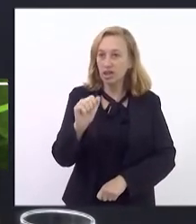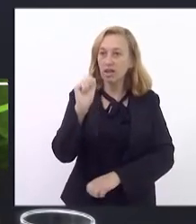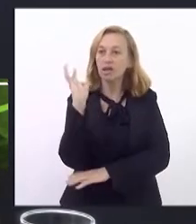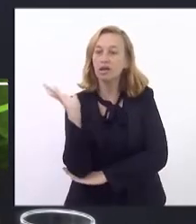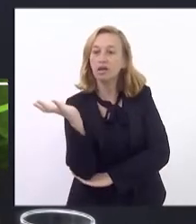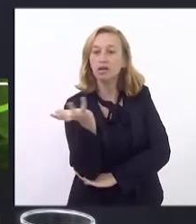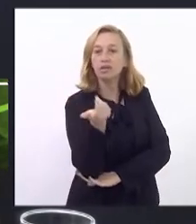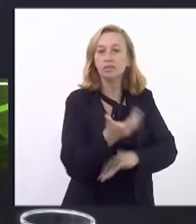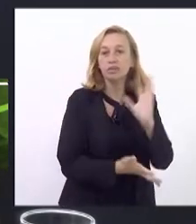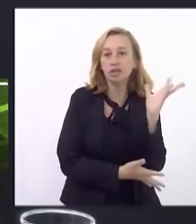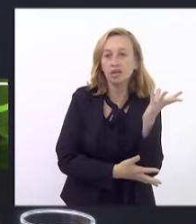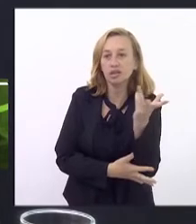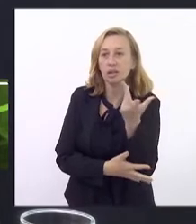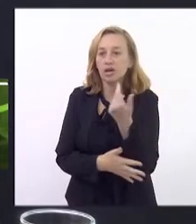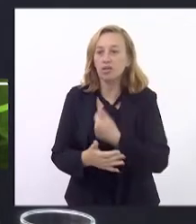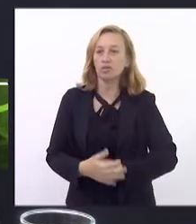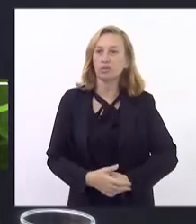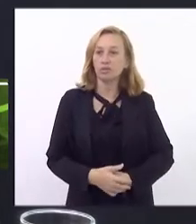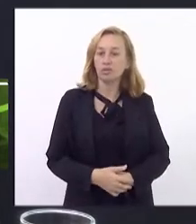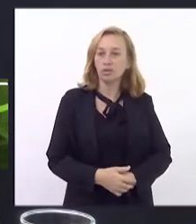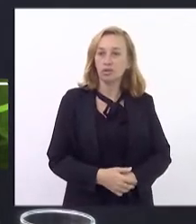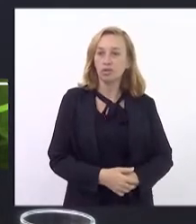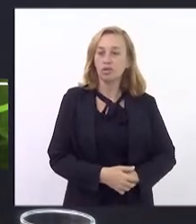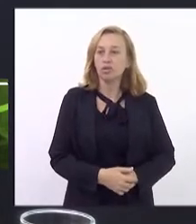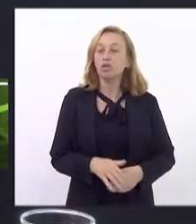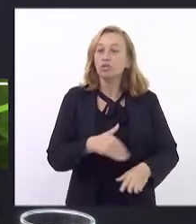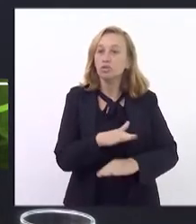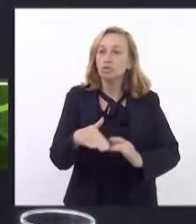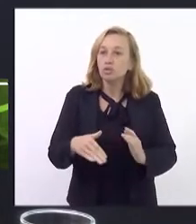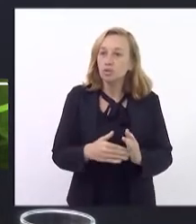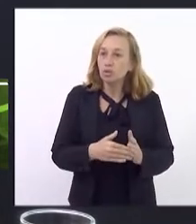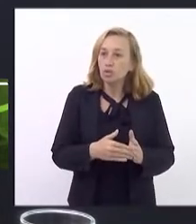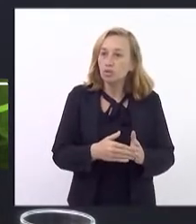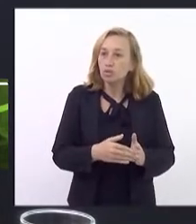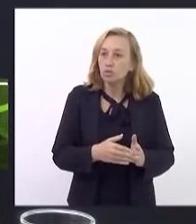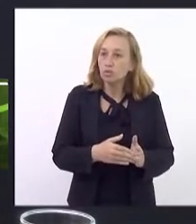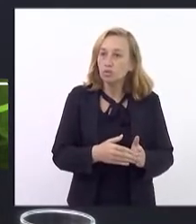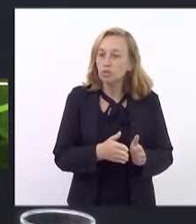agentes ambientais, eles vão passar por todo um ciclo